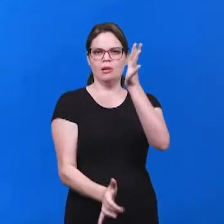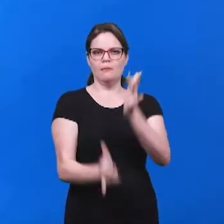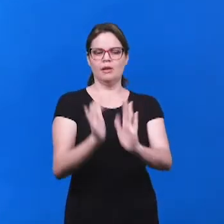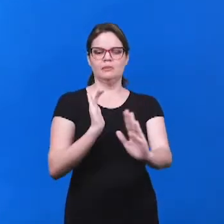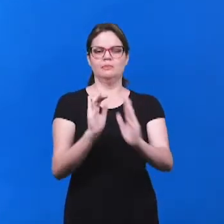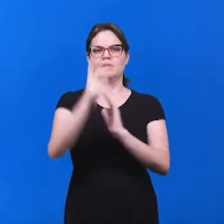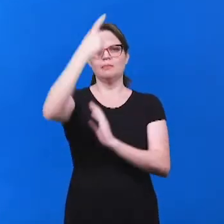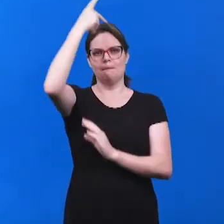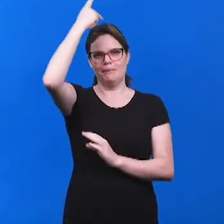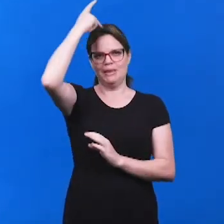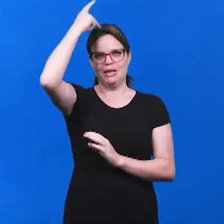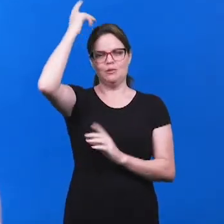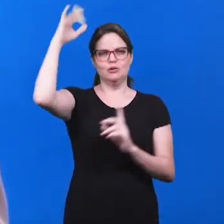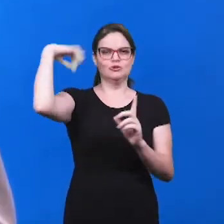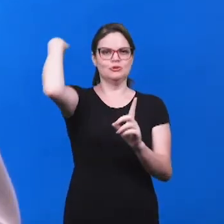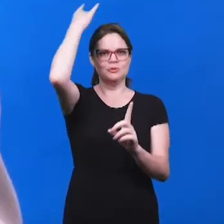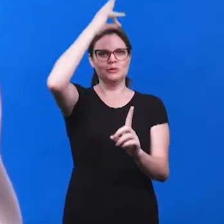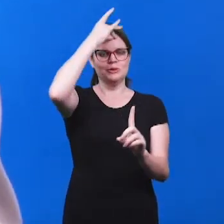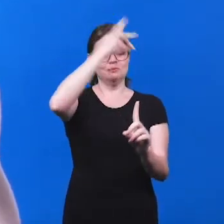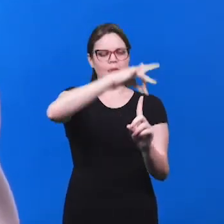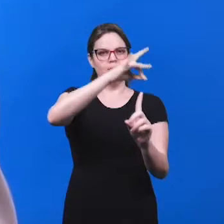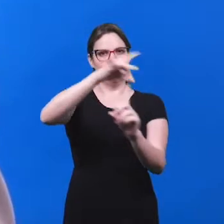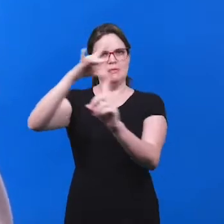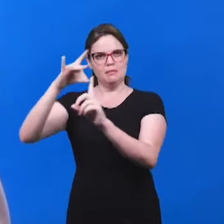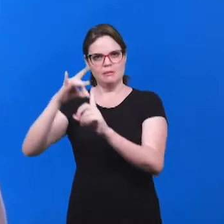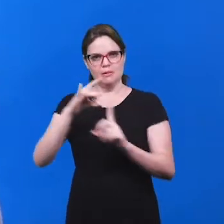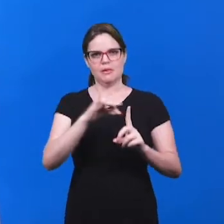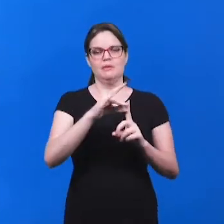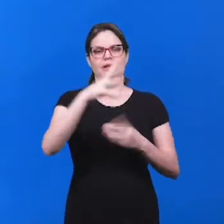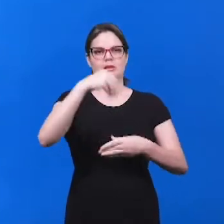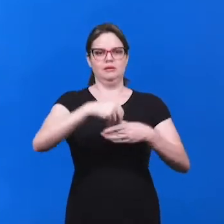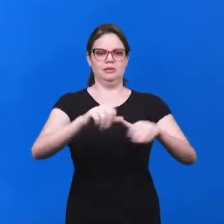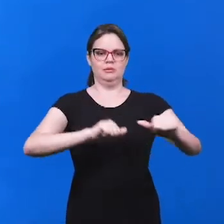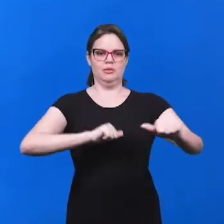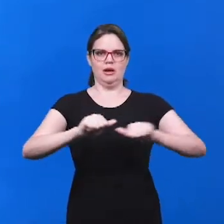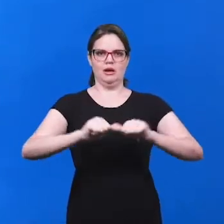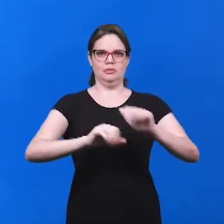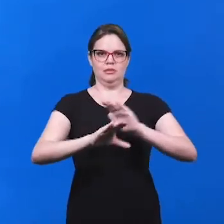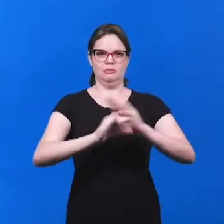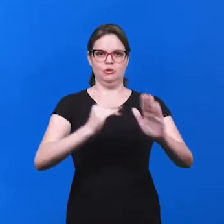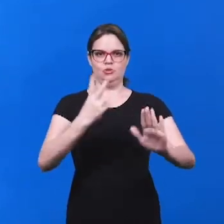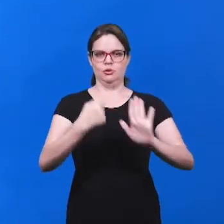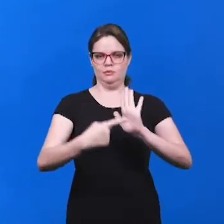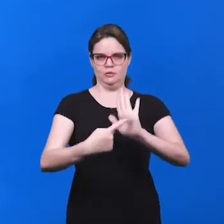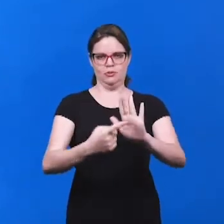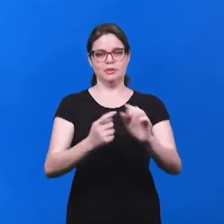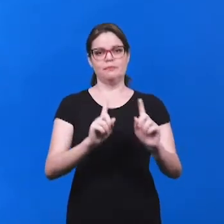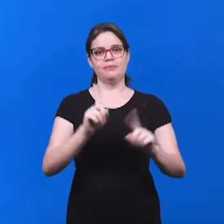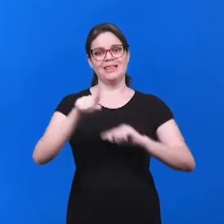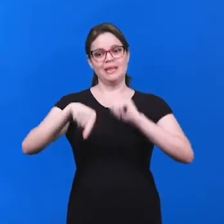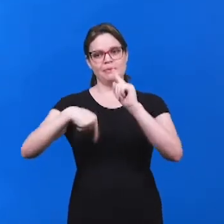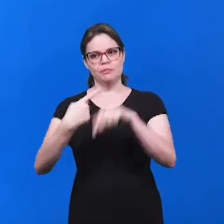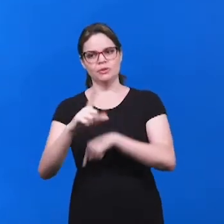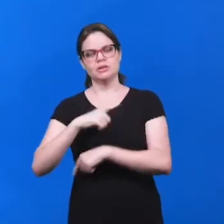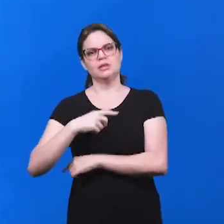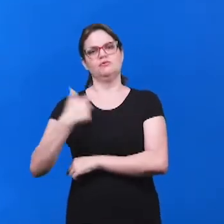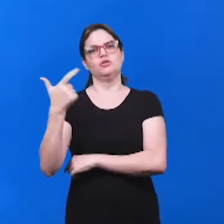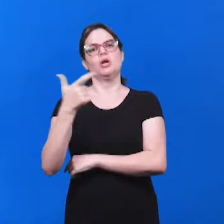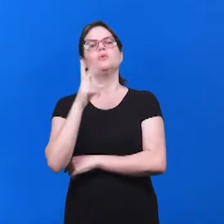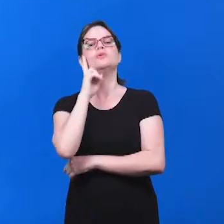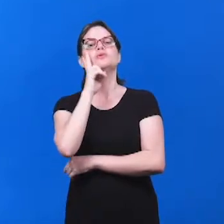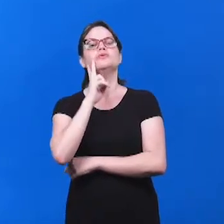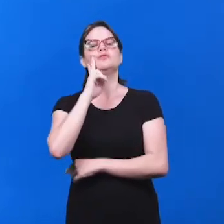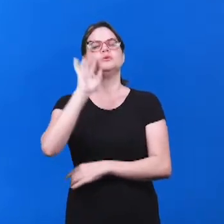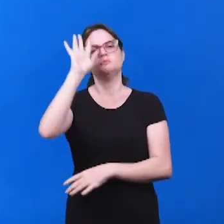conforme registrado, né, no livro de Atos dos Apóstolos, no capítulo 2. E a igreja recebe depois um segundo vinho, ou seja,